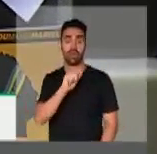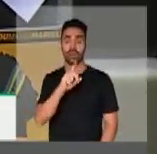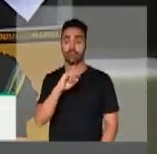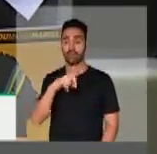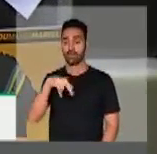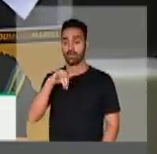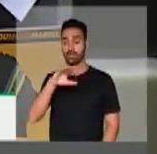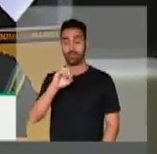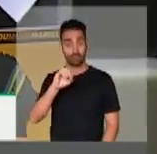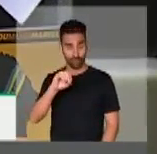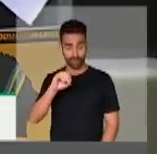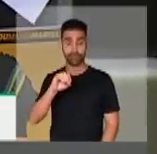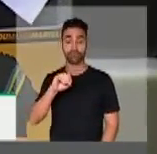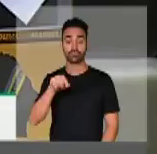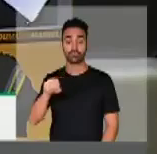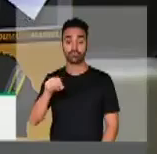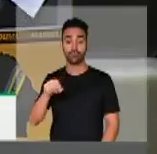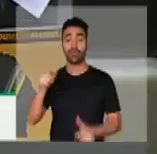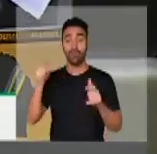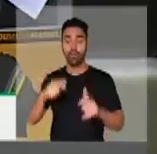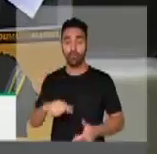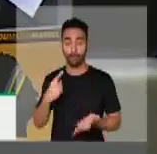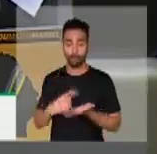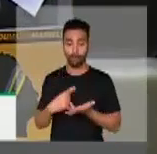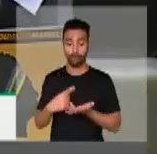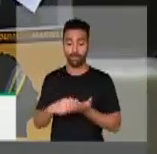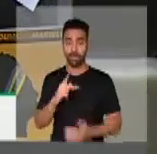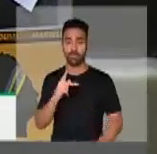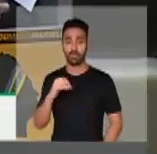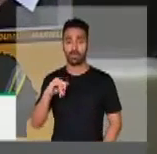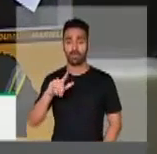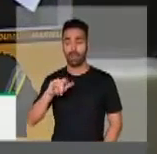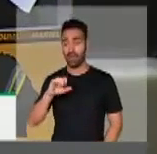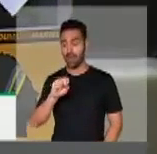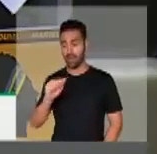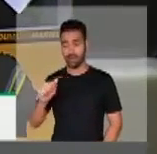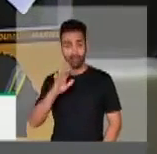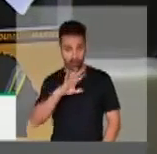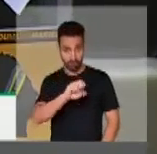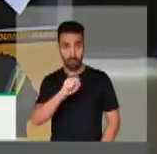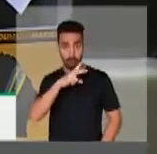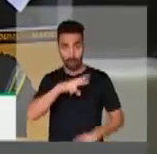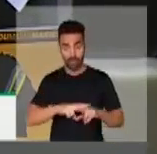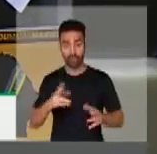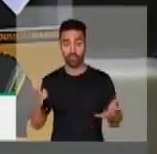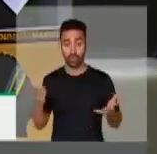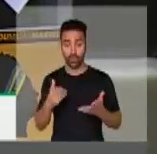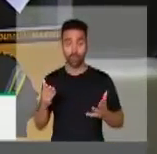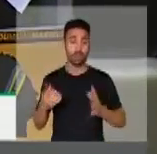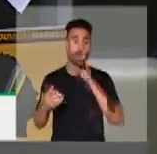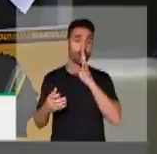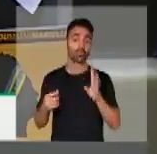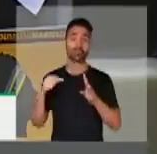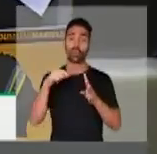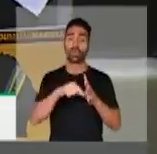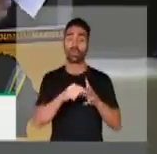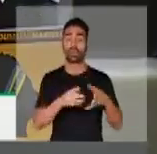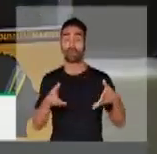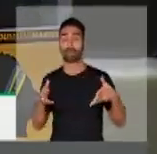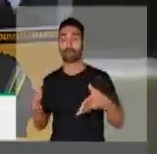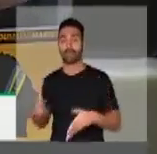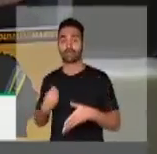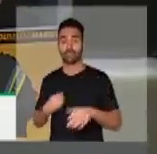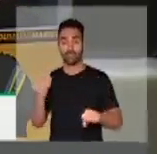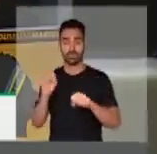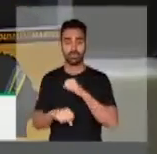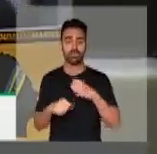chefes do escritório do crime, onde o assassino teria sido encomendado. PM Rony Lessa, detido hoje sob acusação de ter participado